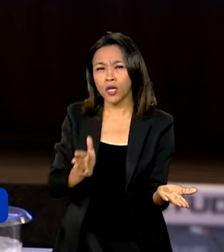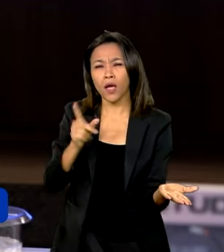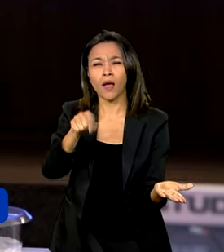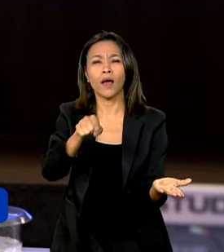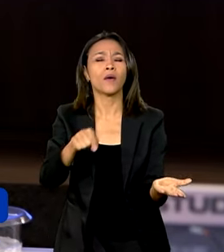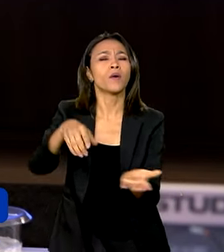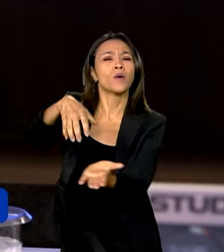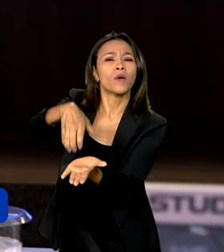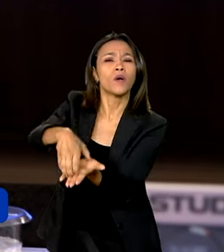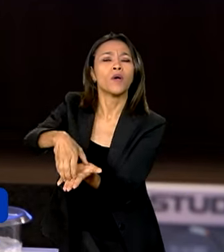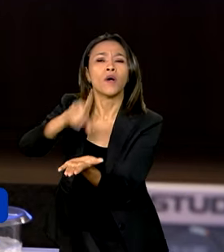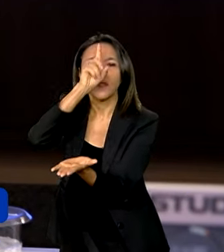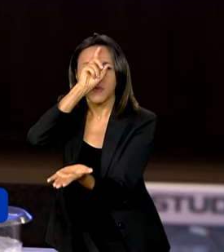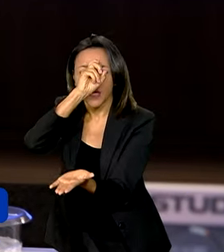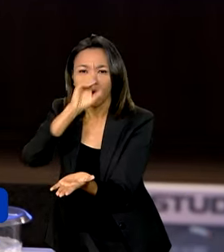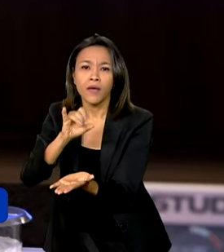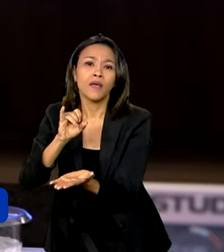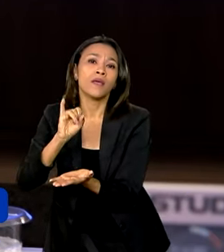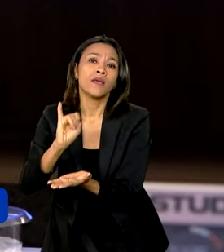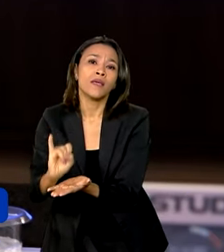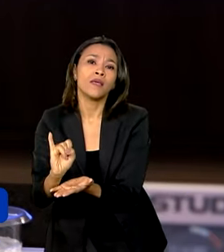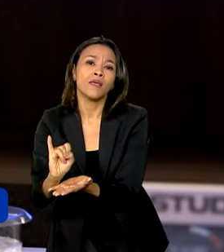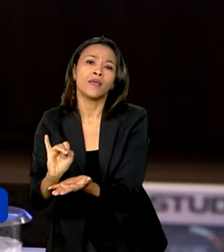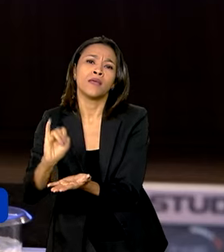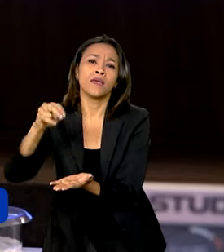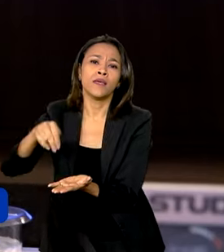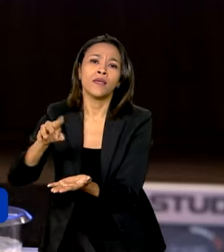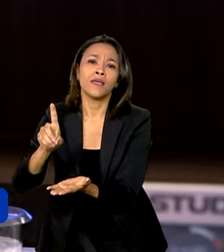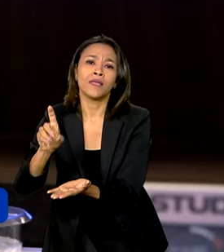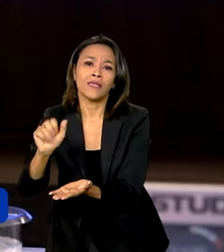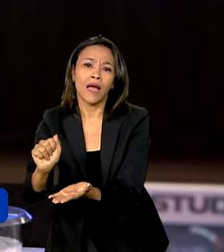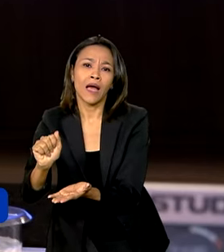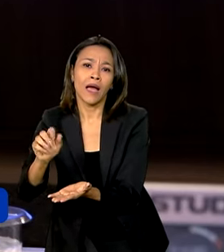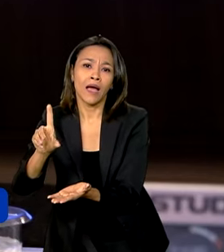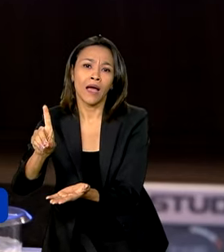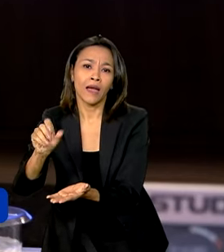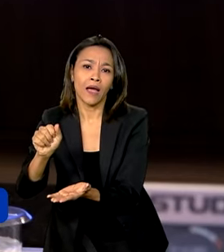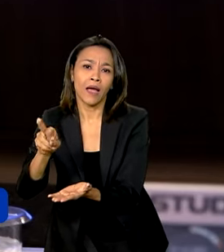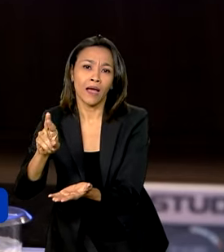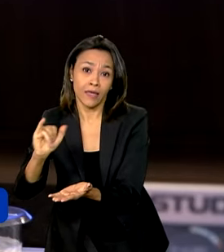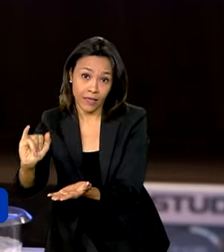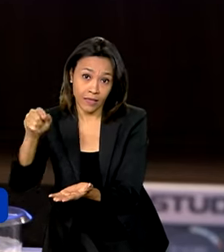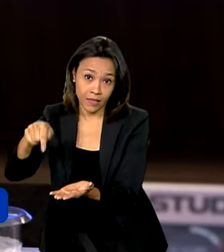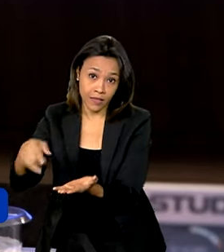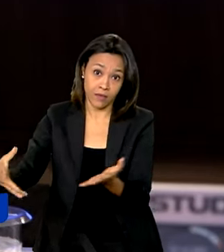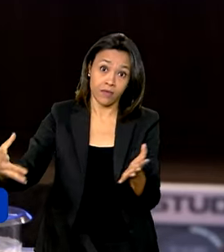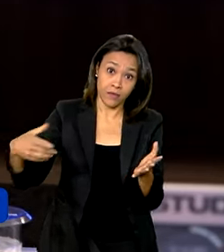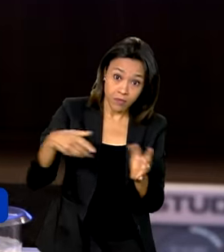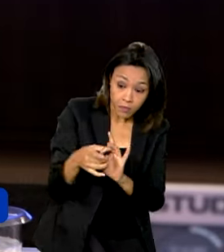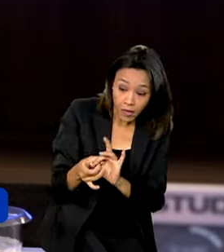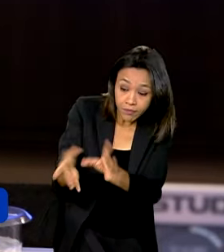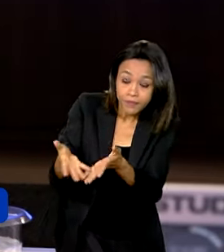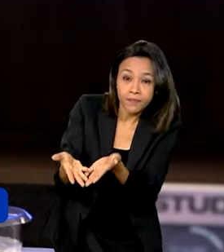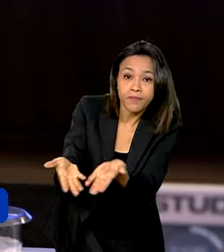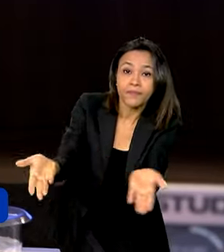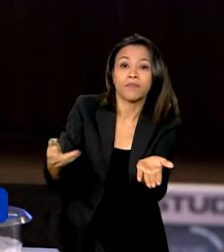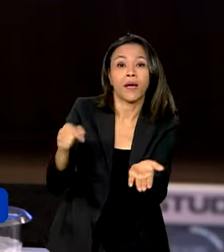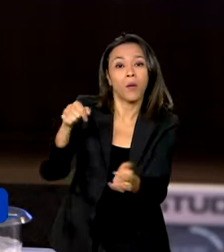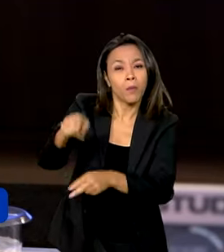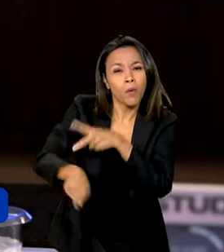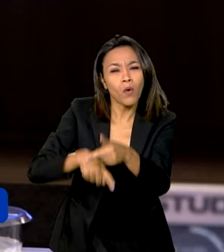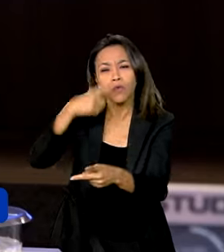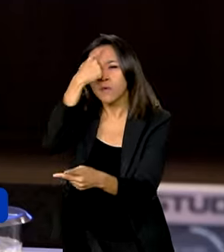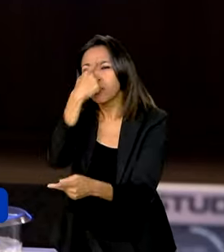Andaraí e vamos estar trabalhando cada um dos hospitais de acordo com as suas características eh da população que